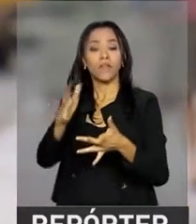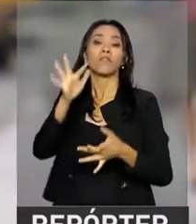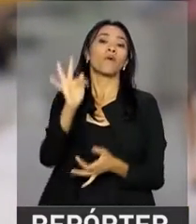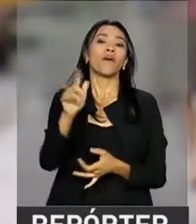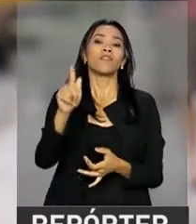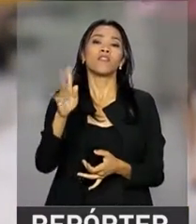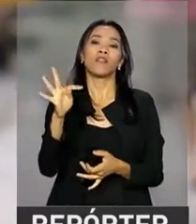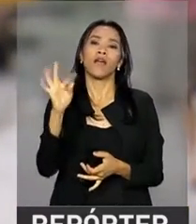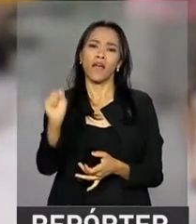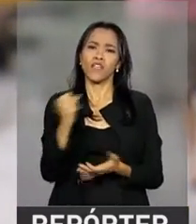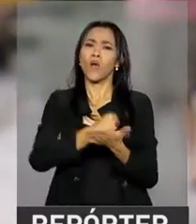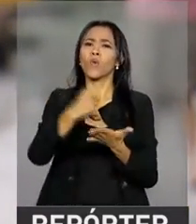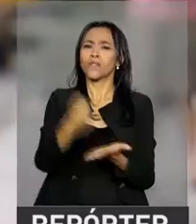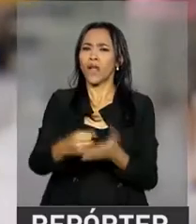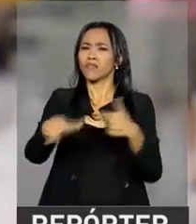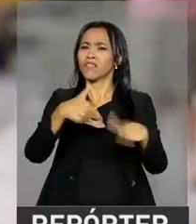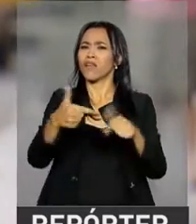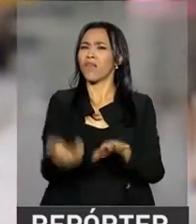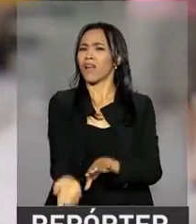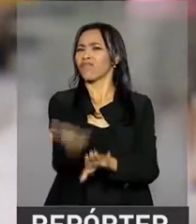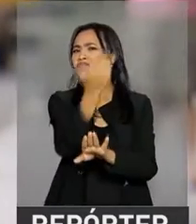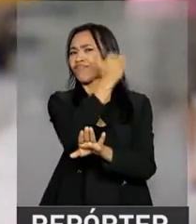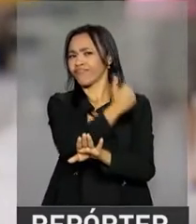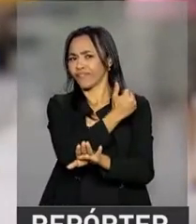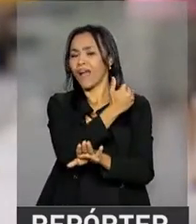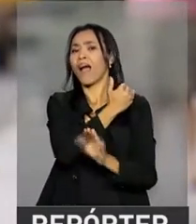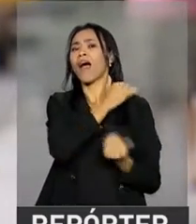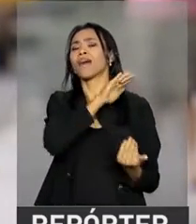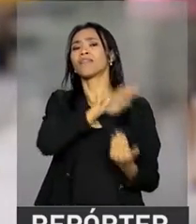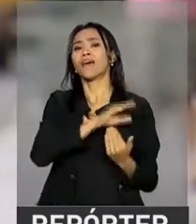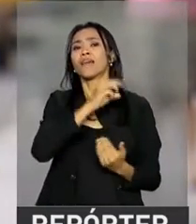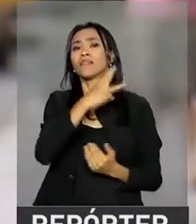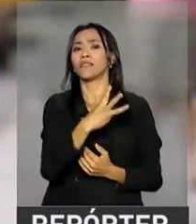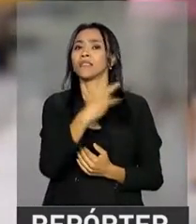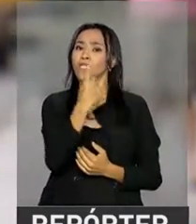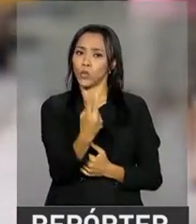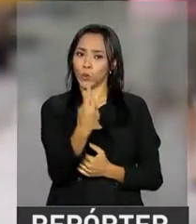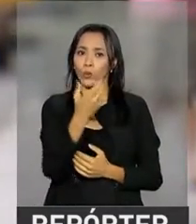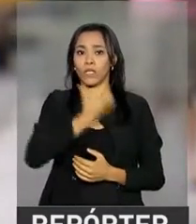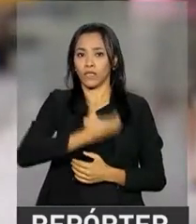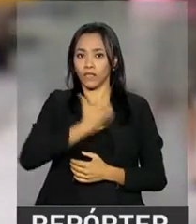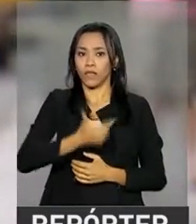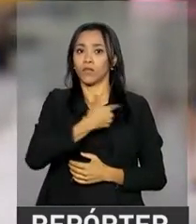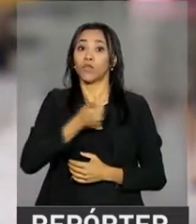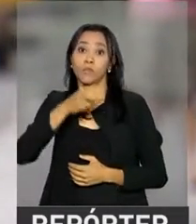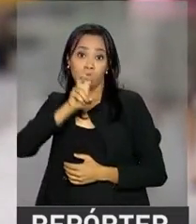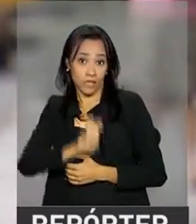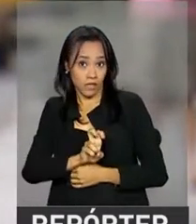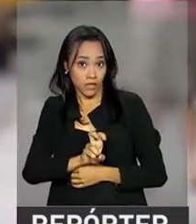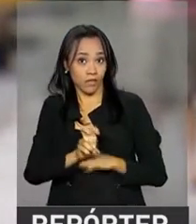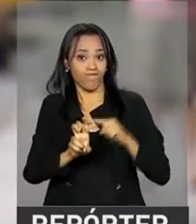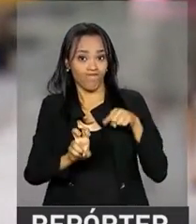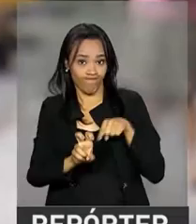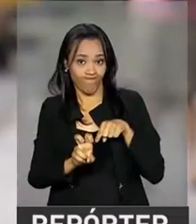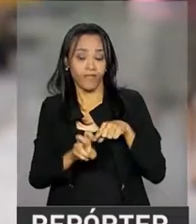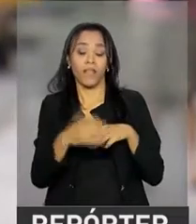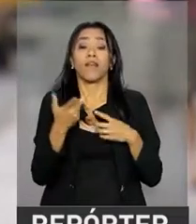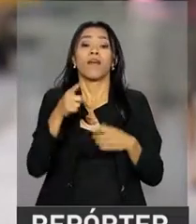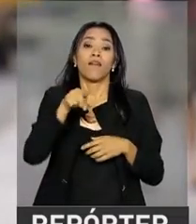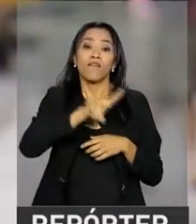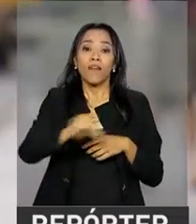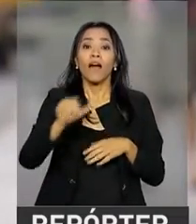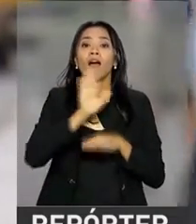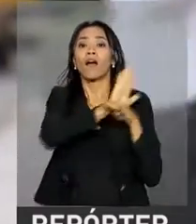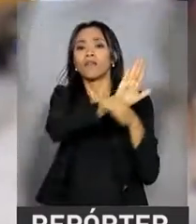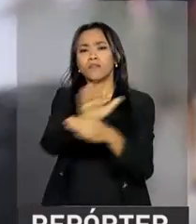seja, de contratos de trabalho finalizados até 31 de dezembro de 2015. A medida deve beneficiar